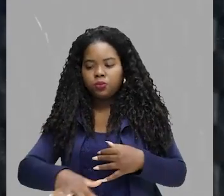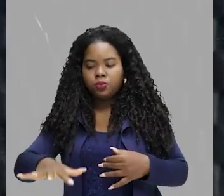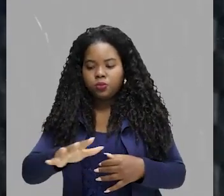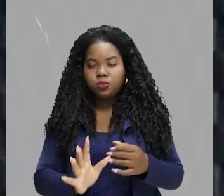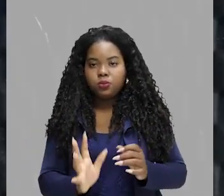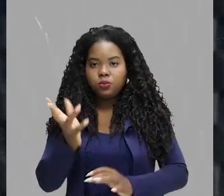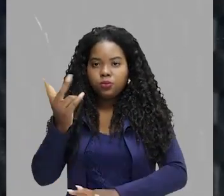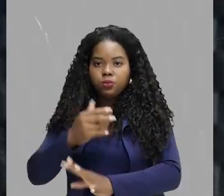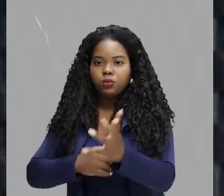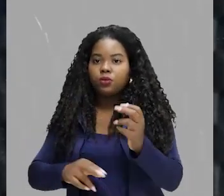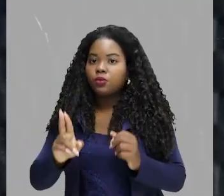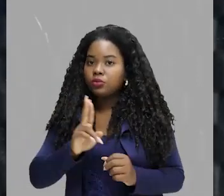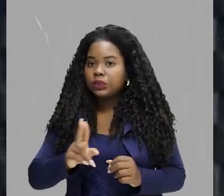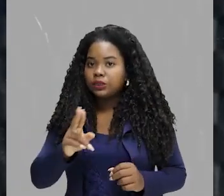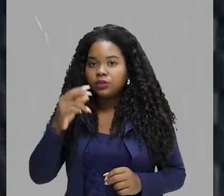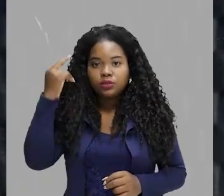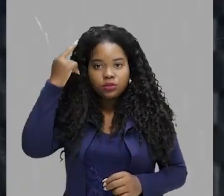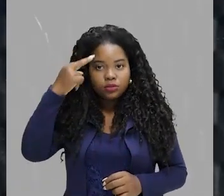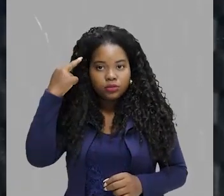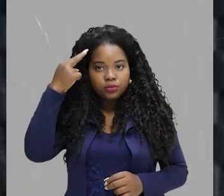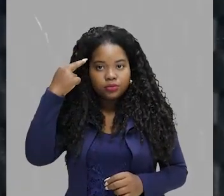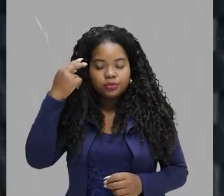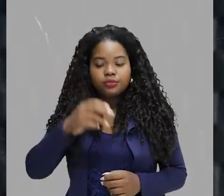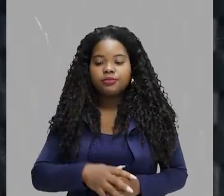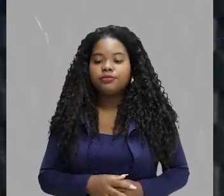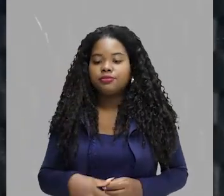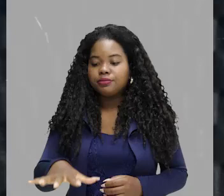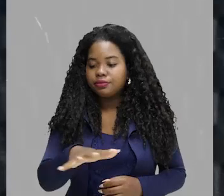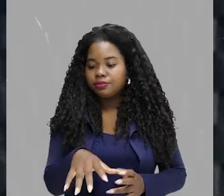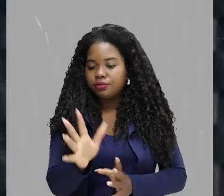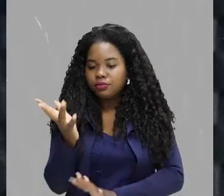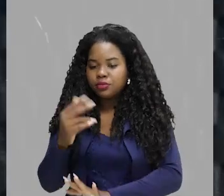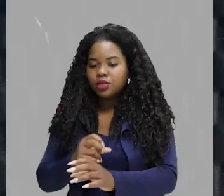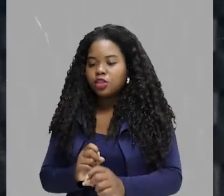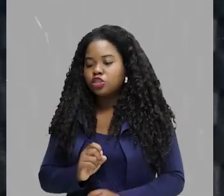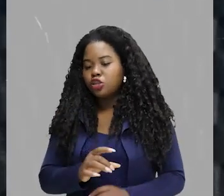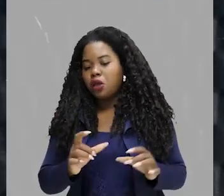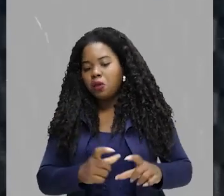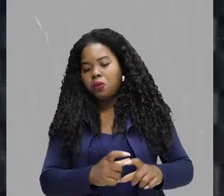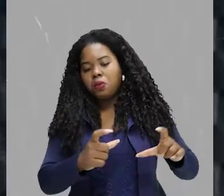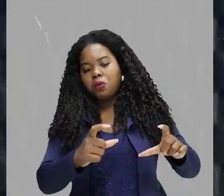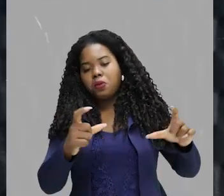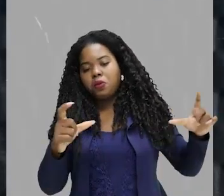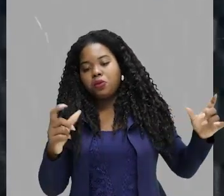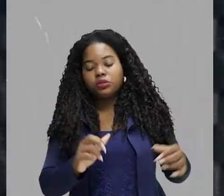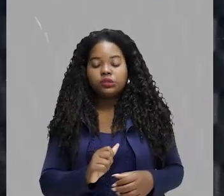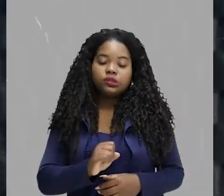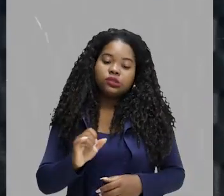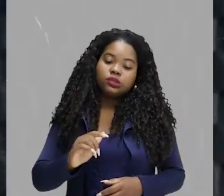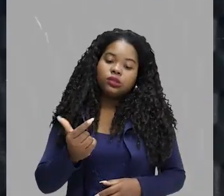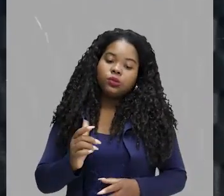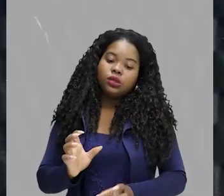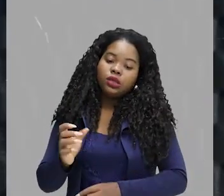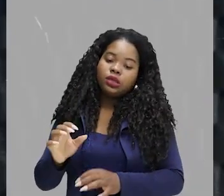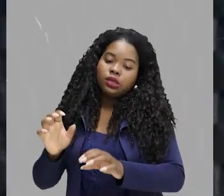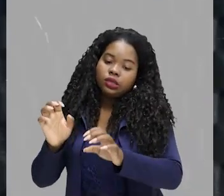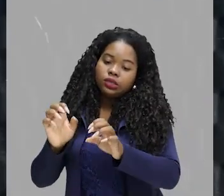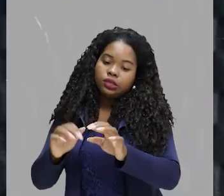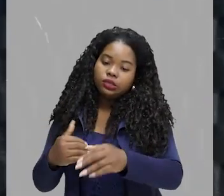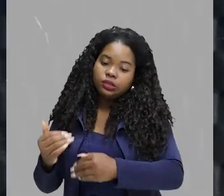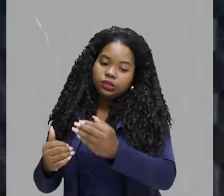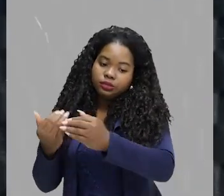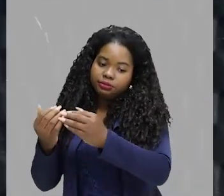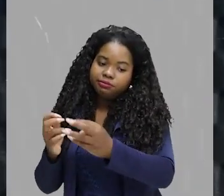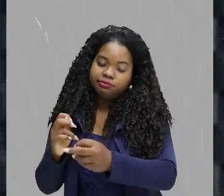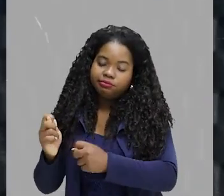Com a utilização racional dos recursos naturais. Então não adianta você só crescer se não houver desenvolvimento. É isso que a galera não